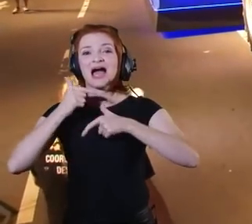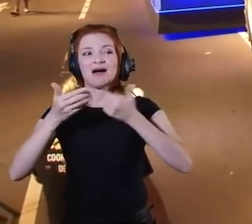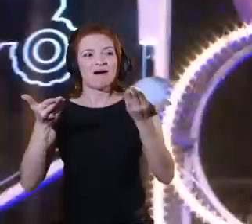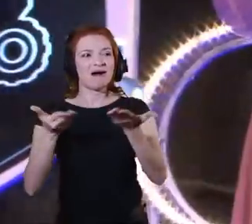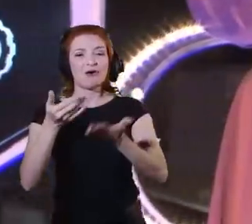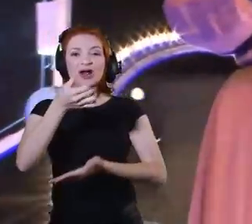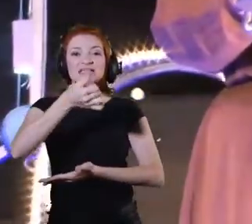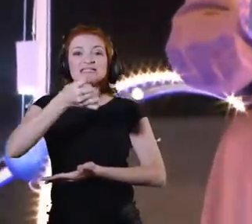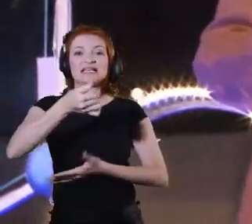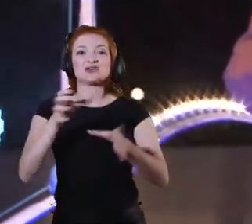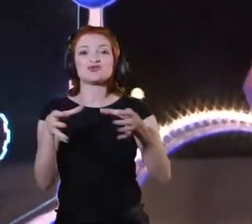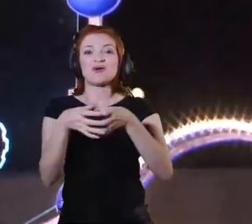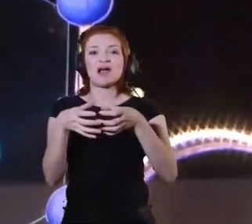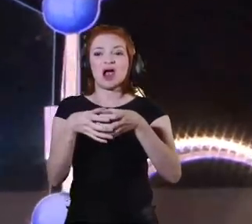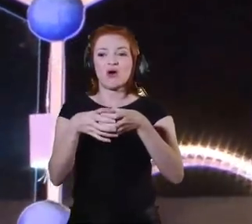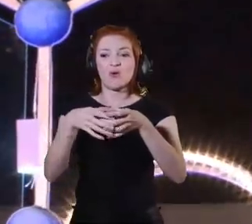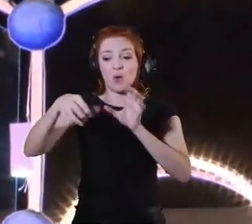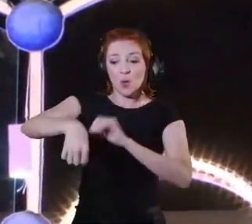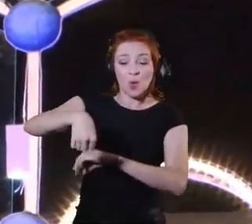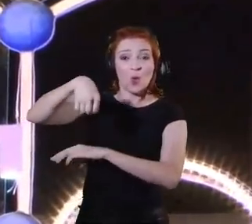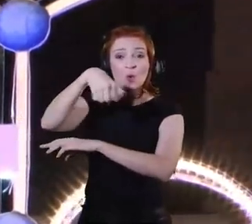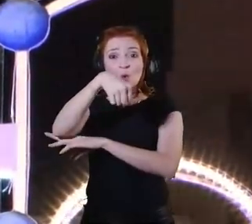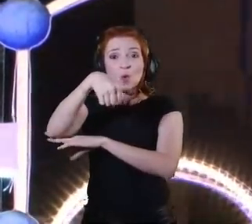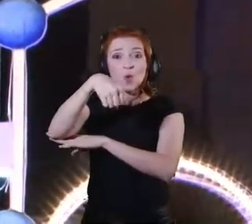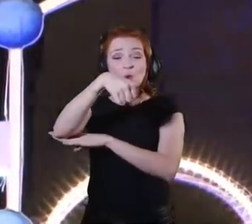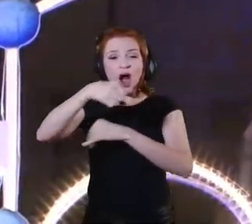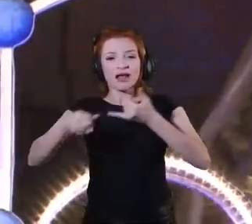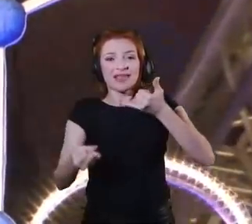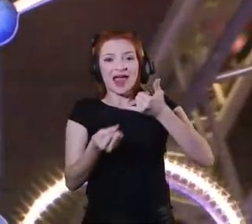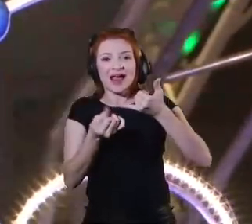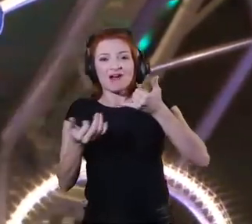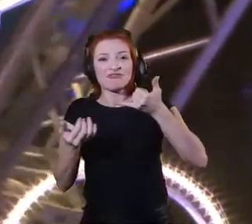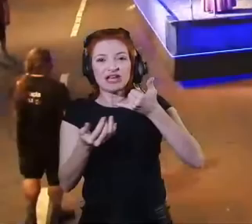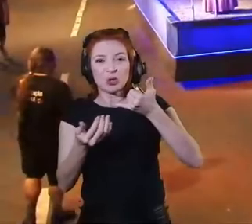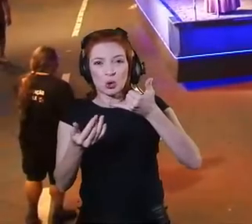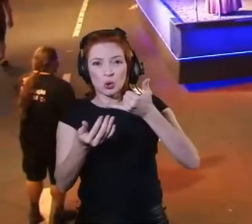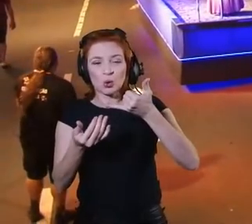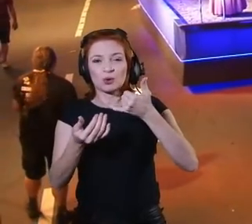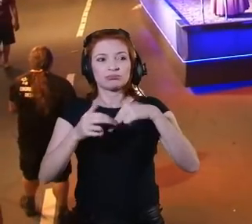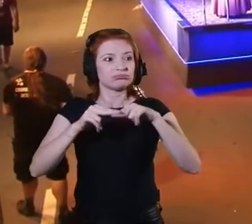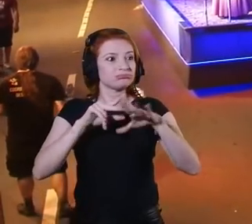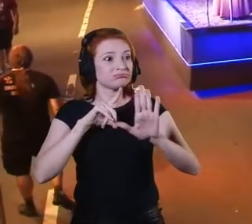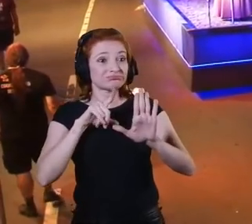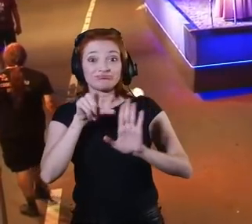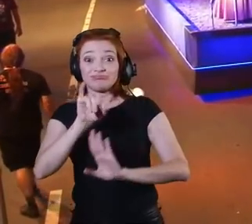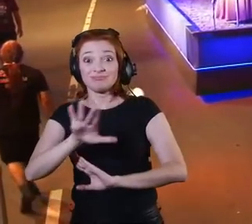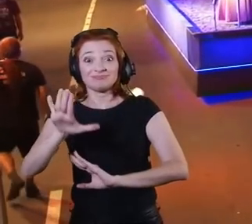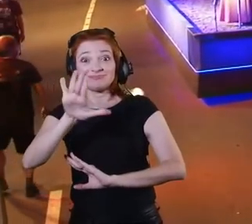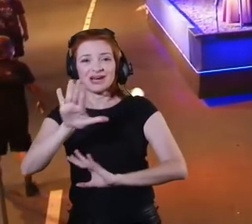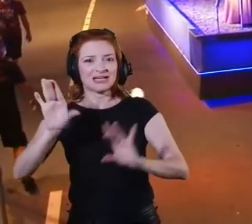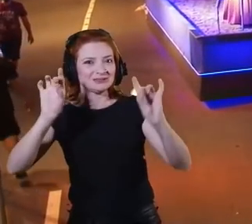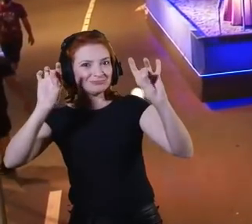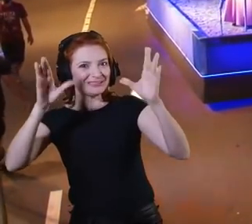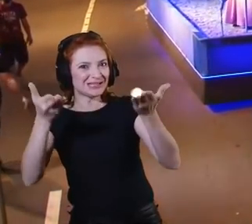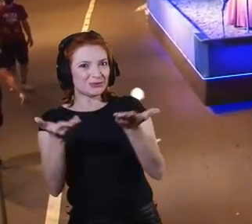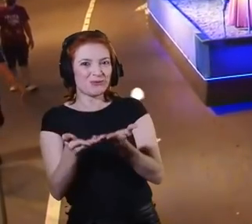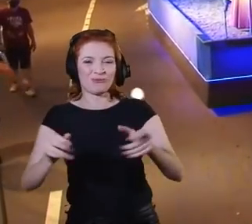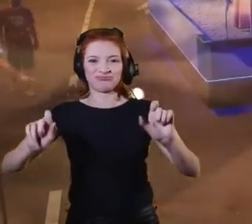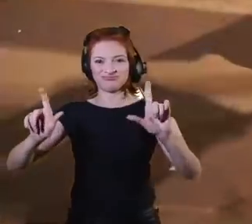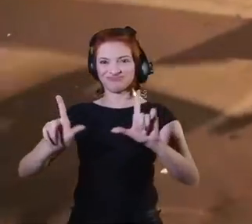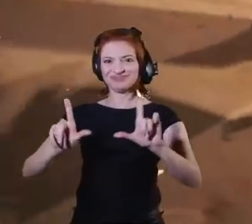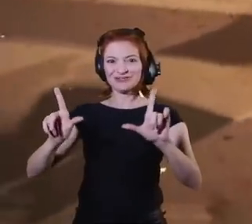sexto carro, da lamparina ao grafeno. O detalhe que você acompanha nas imagens exclusivas da TV Festa da